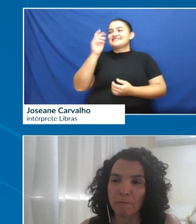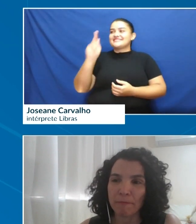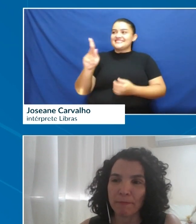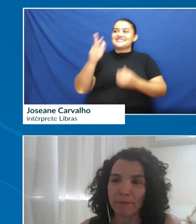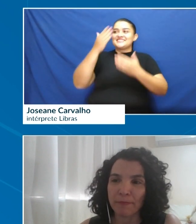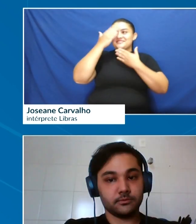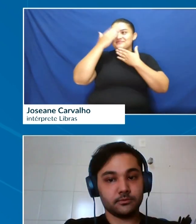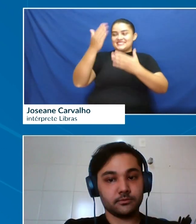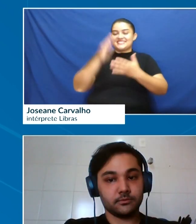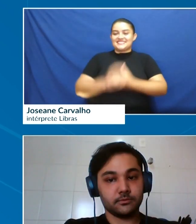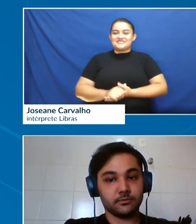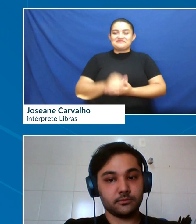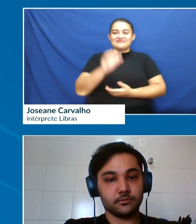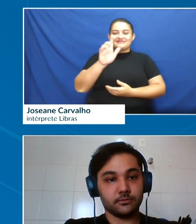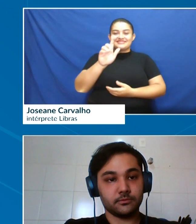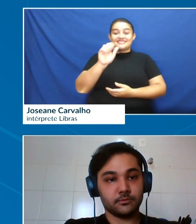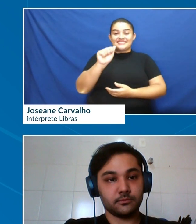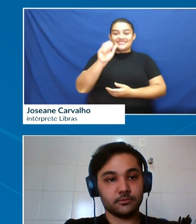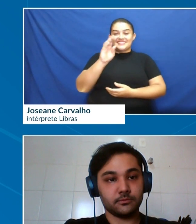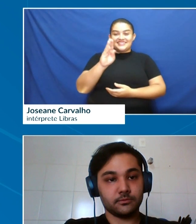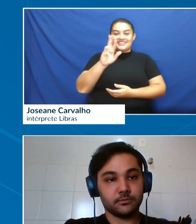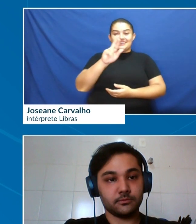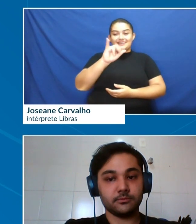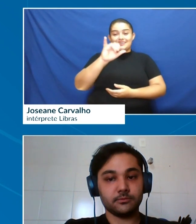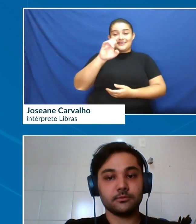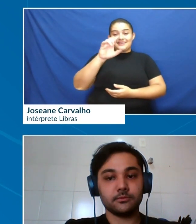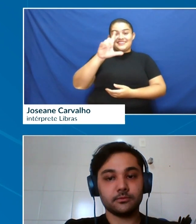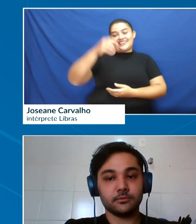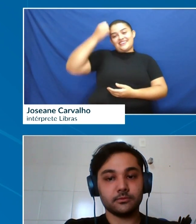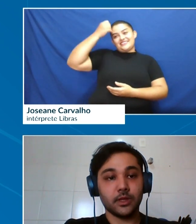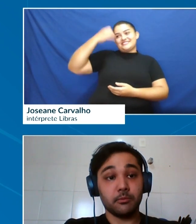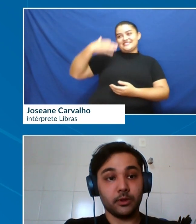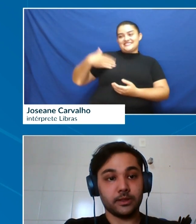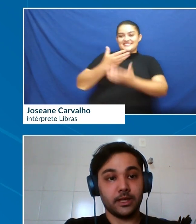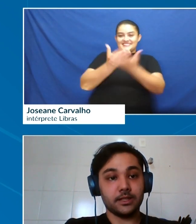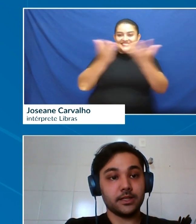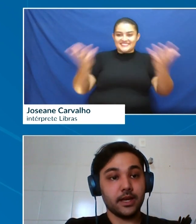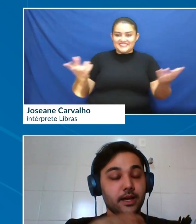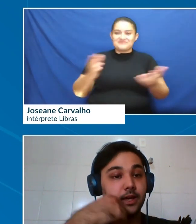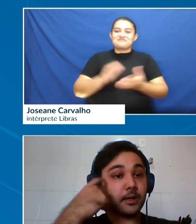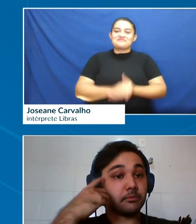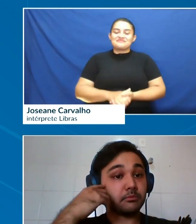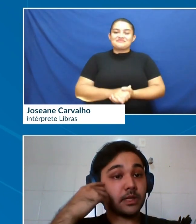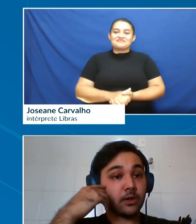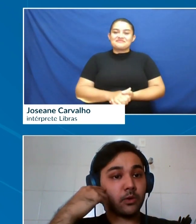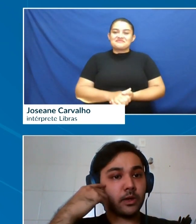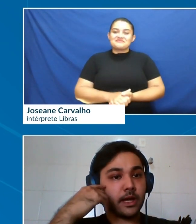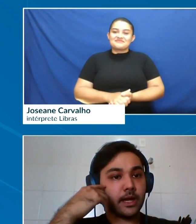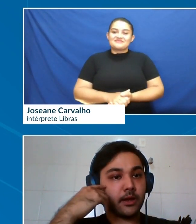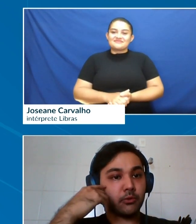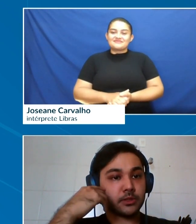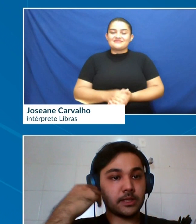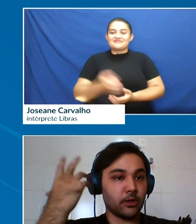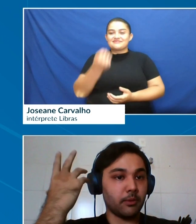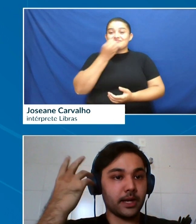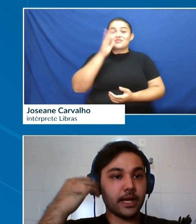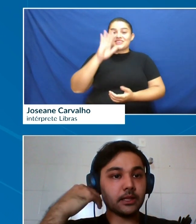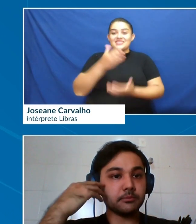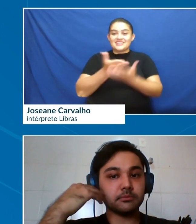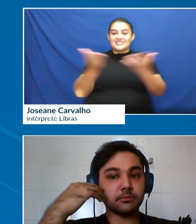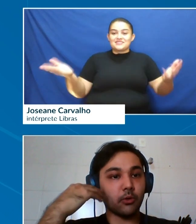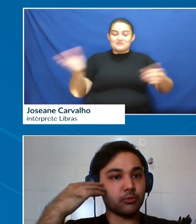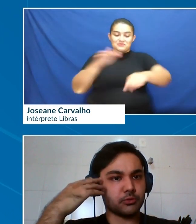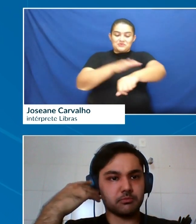gentileza, faça sua autodescrição para os nossos telespectadores. Boa tarde. Minha cor eu considero